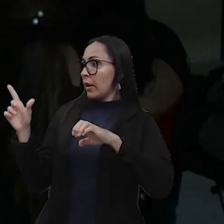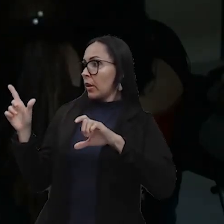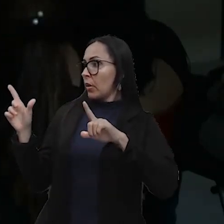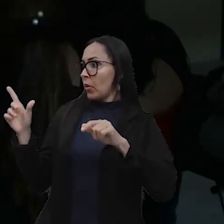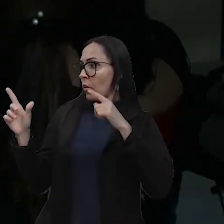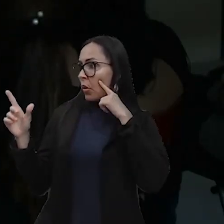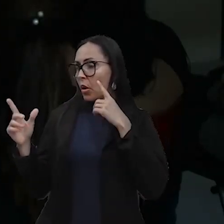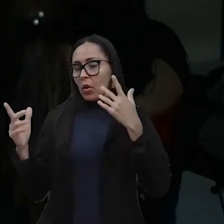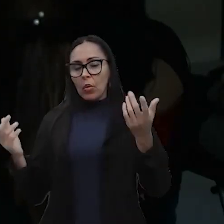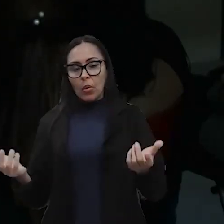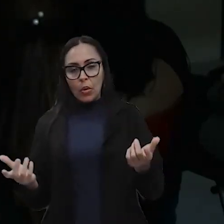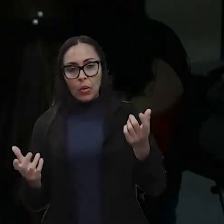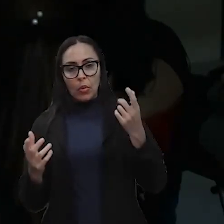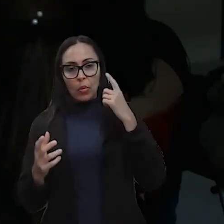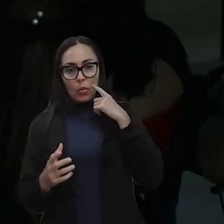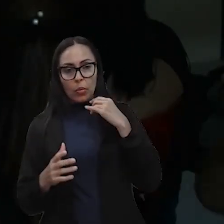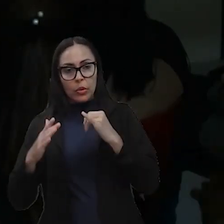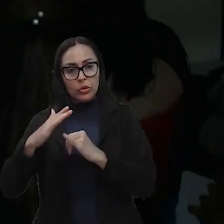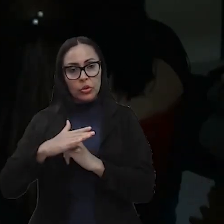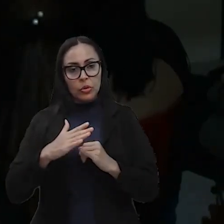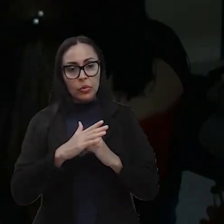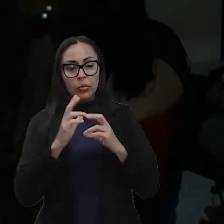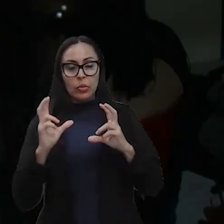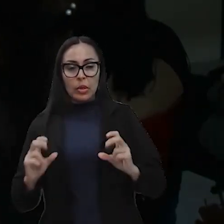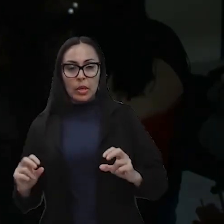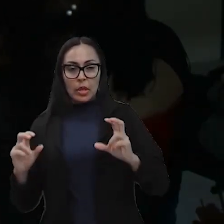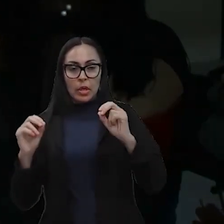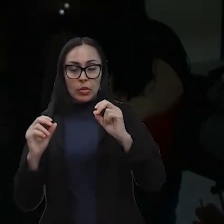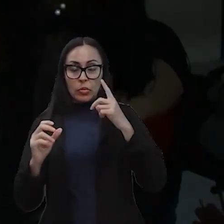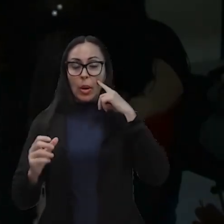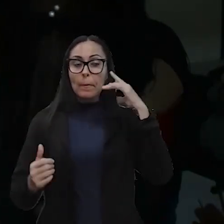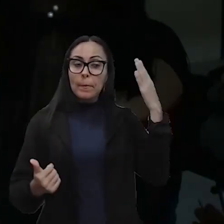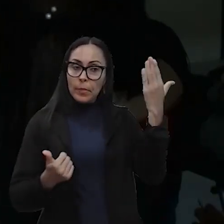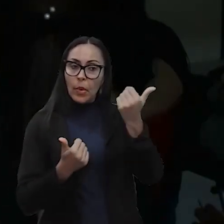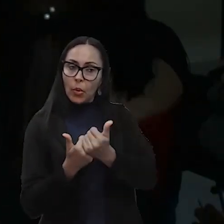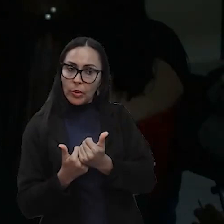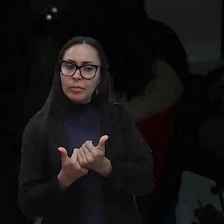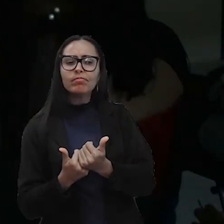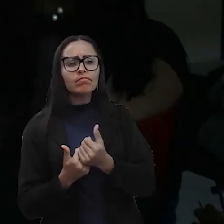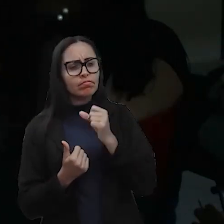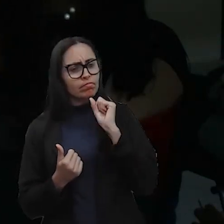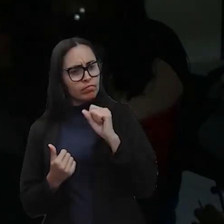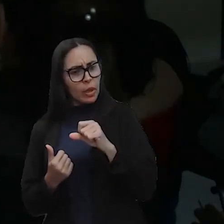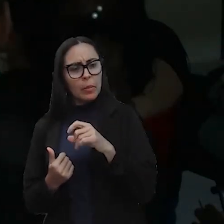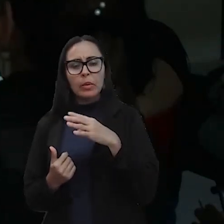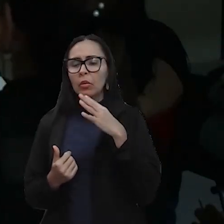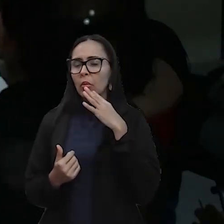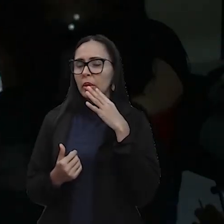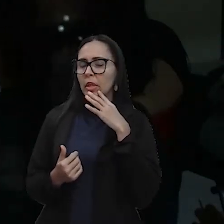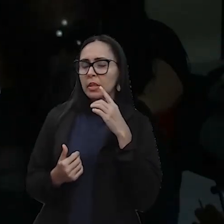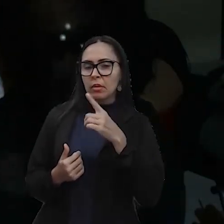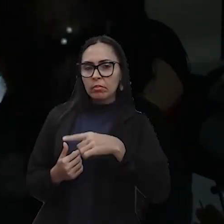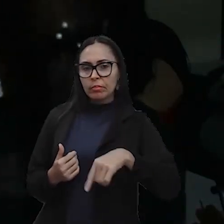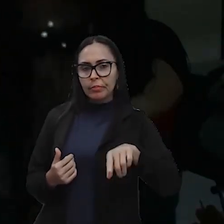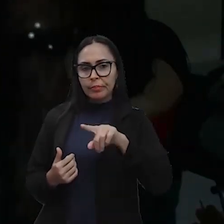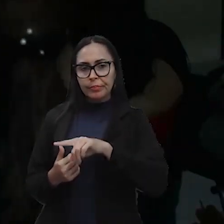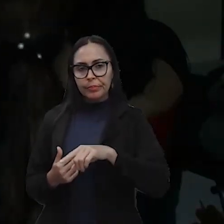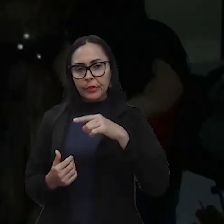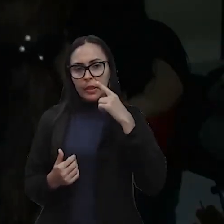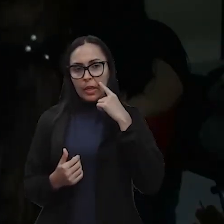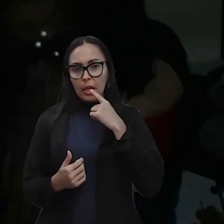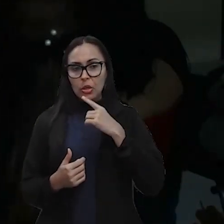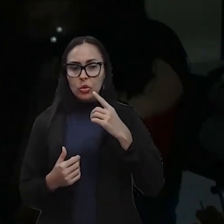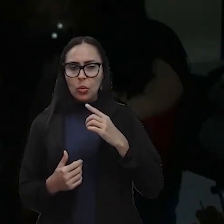gente também apoia isso para que a mulher realmente conheça a sua mama, o seu